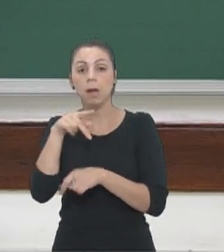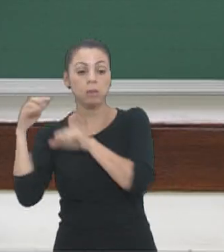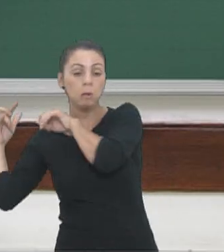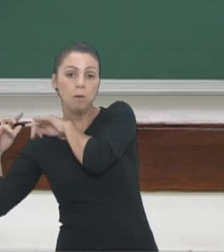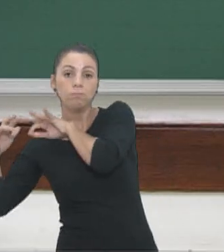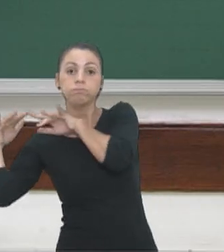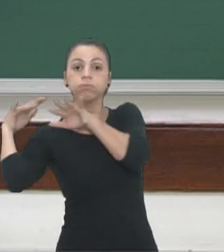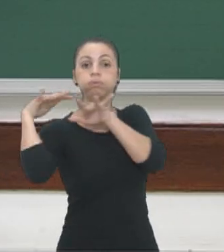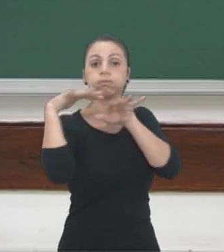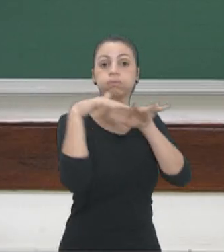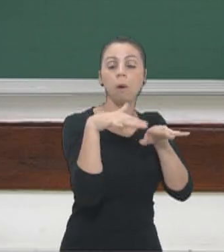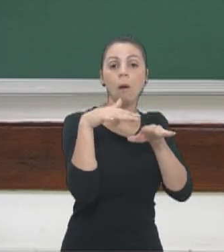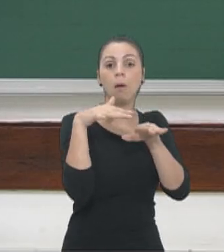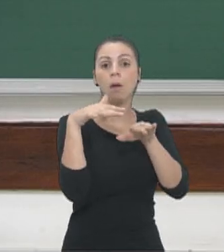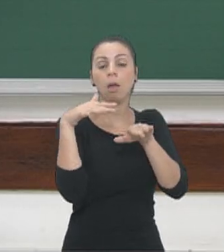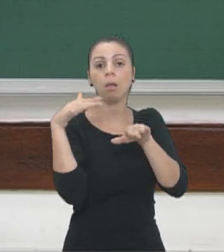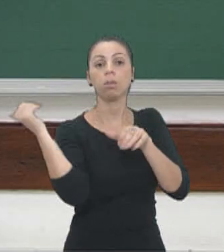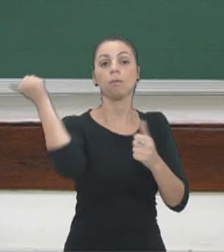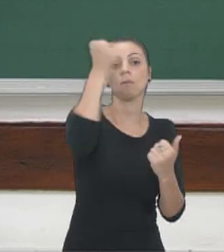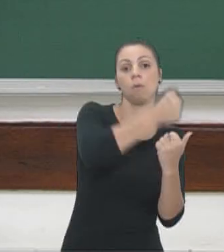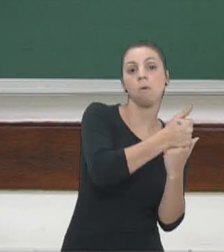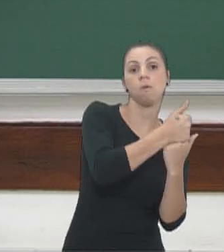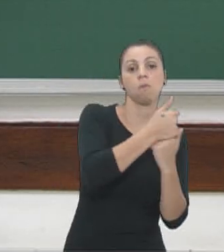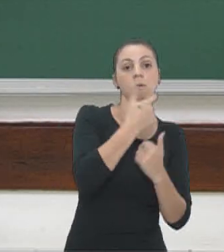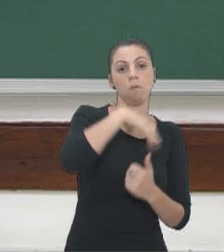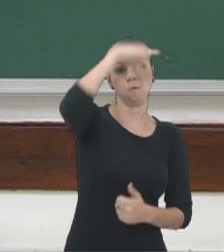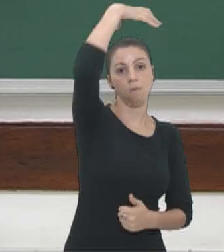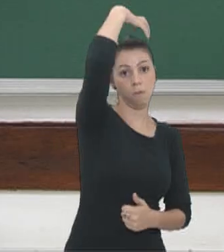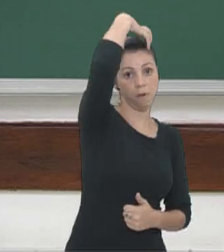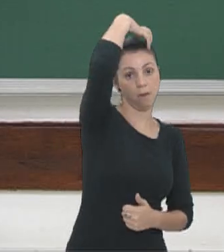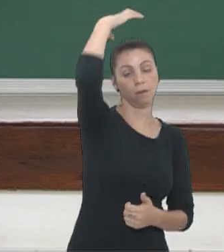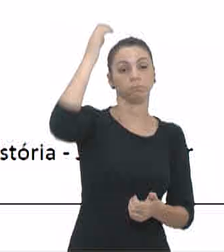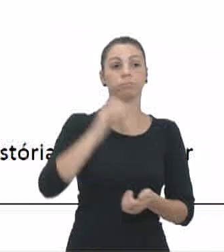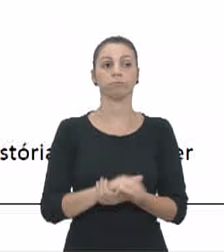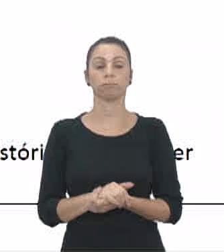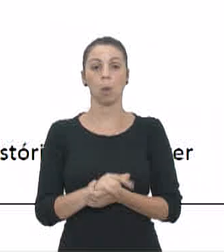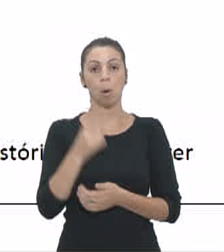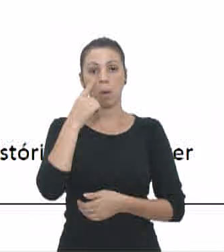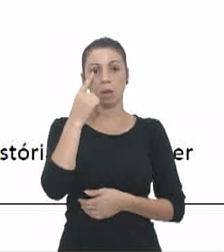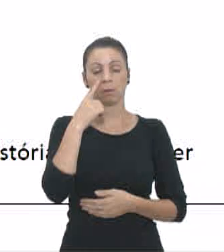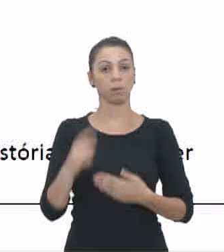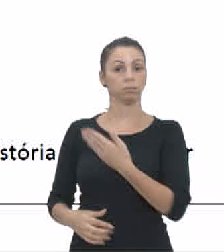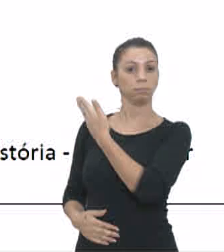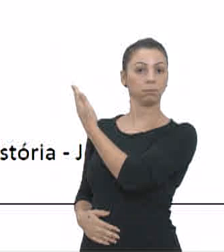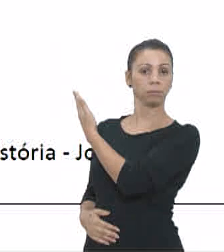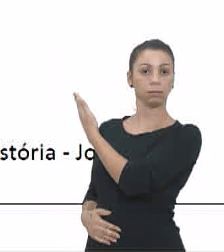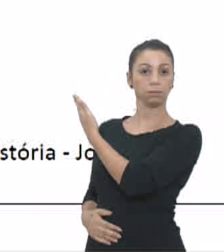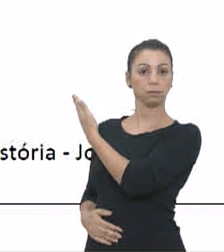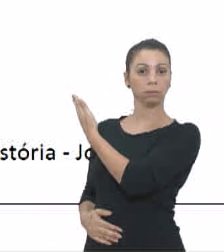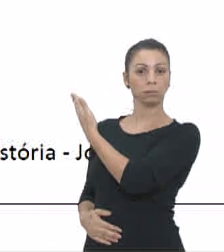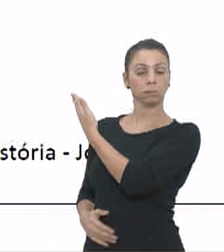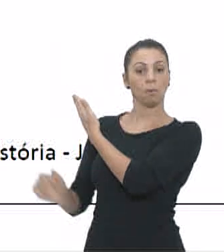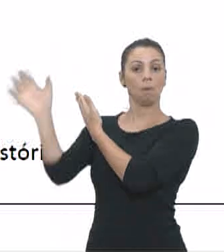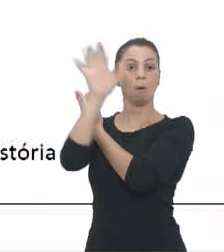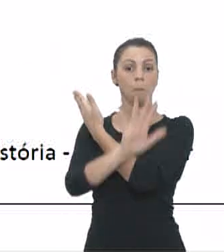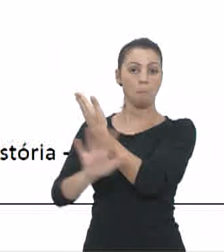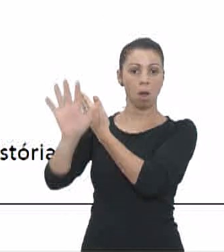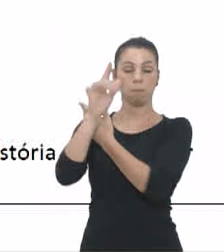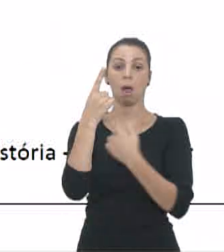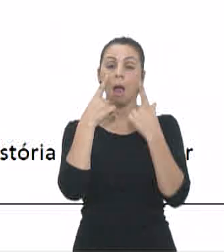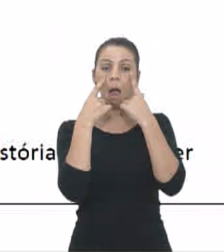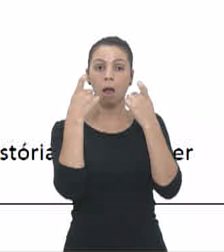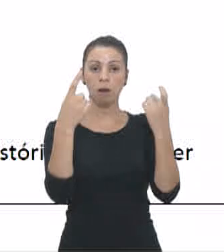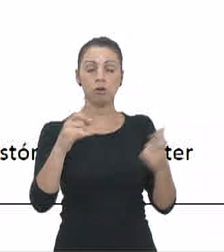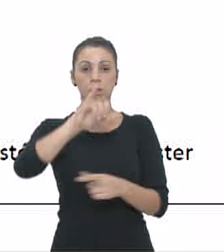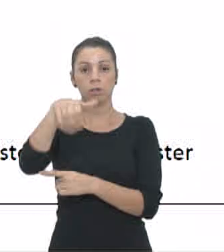tentavam devolver o rei ao poder. Aqui nós temos uma imagem aqui da convenção, e é bem interessante porque os jacobinos